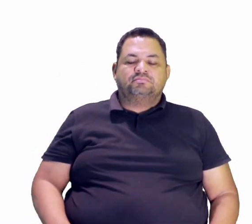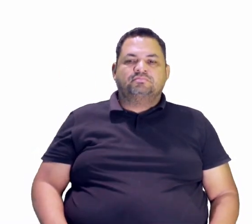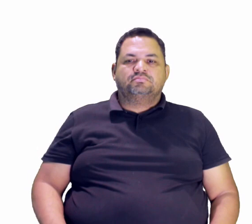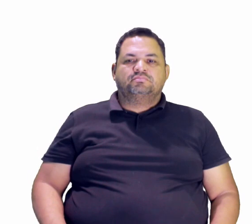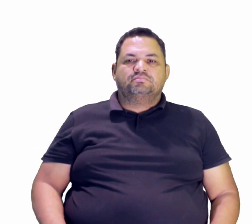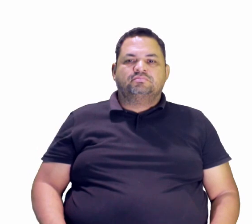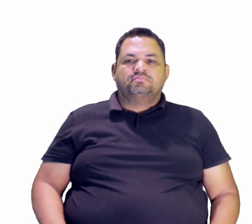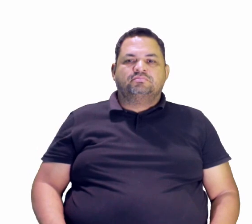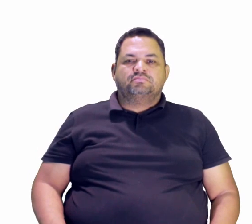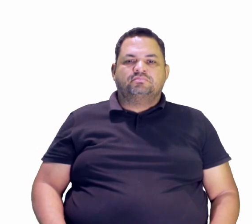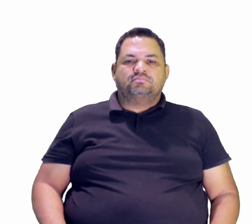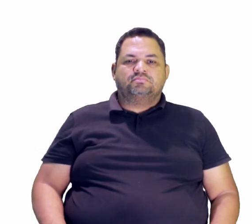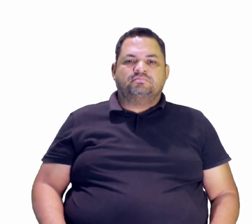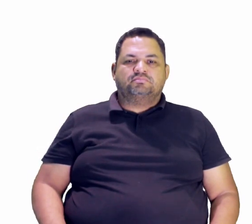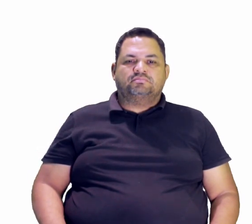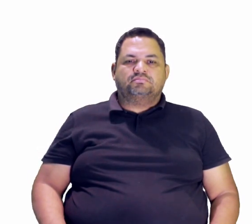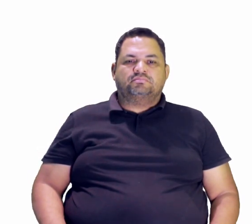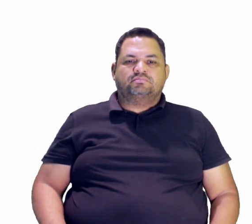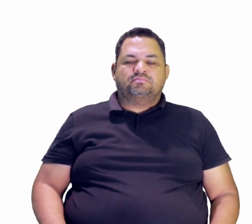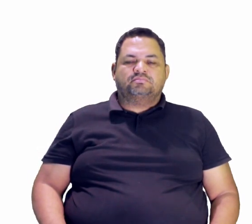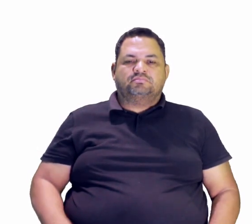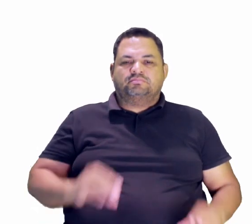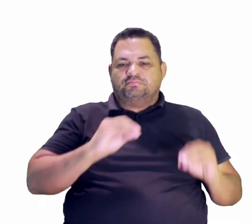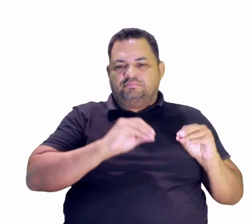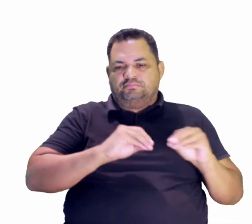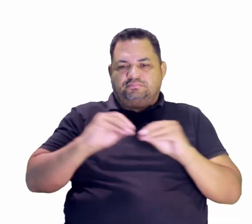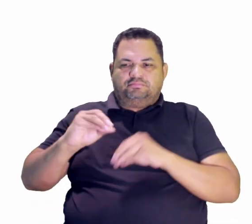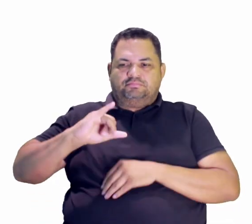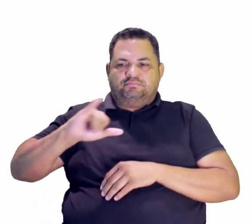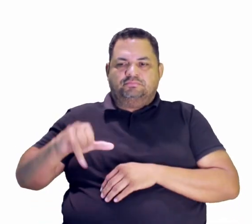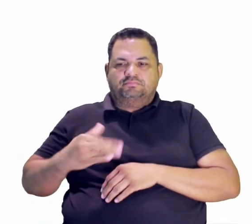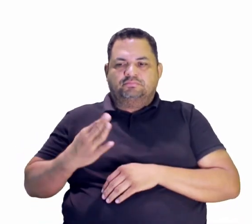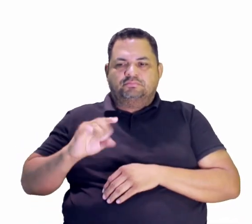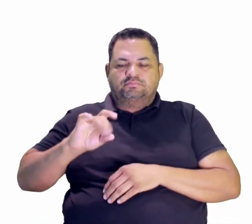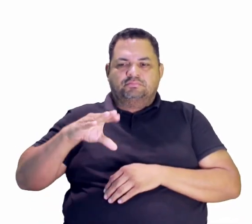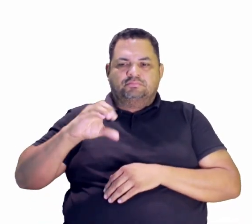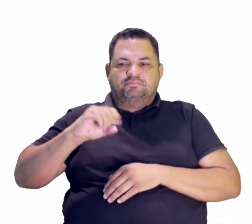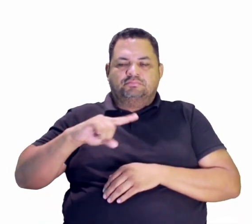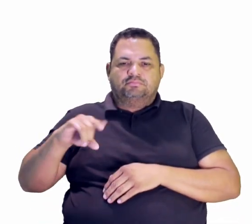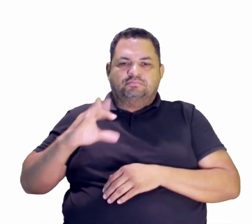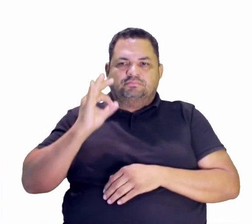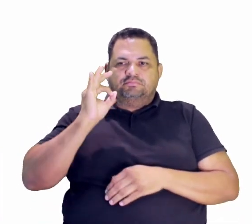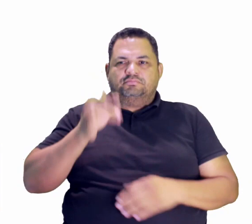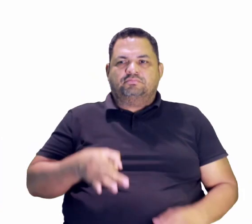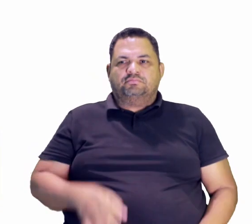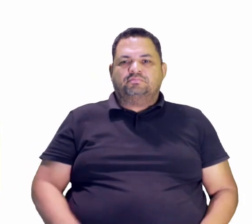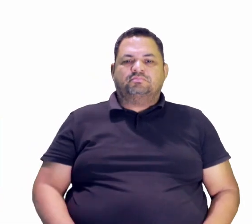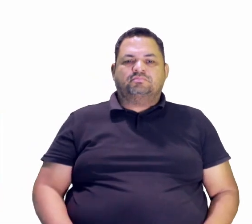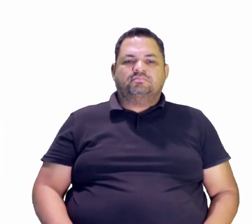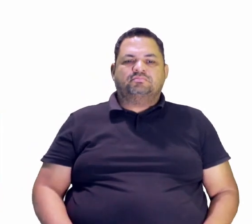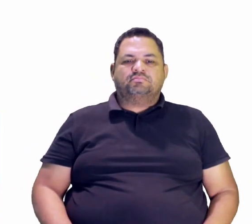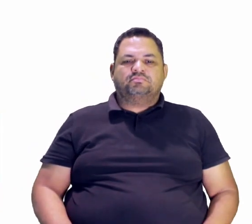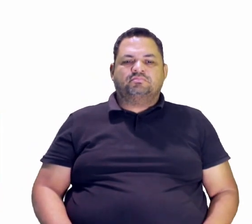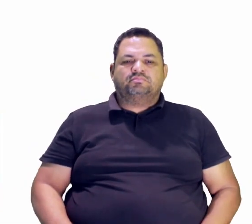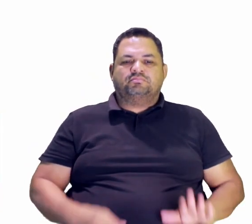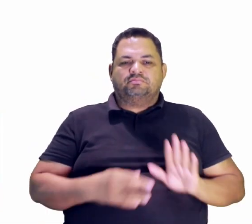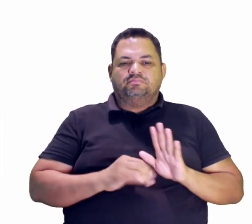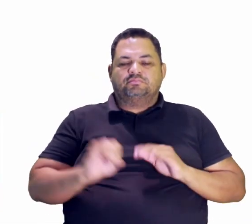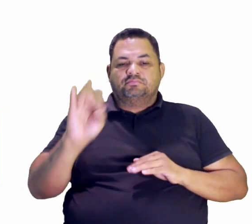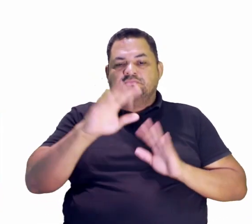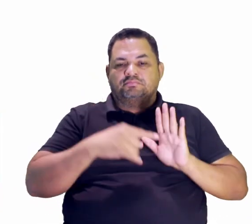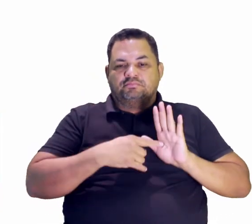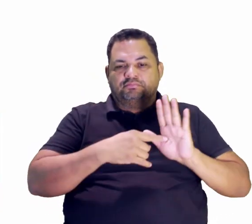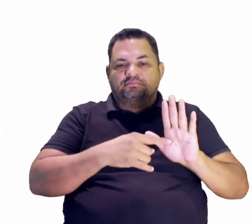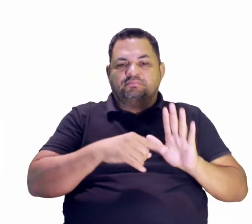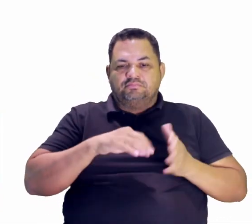mas não pode falar diagonal. Esse é o deslocamento de João, certo? A figura mostra o caminho